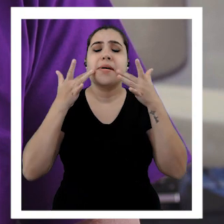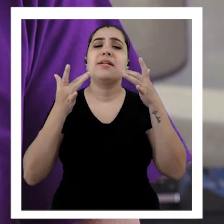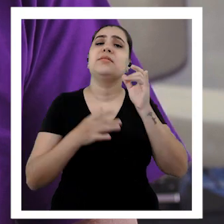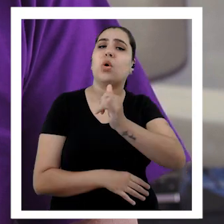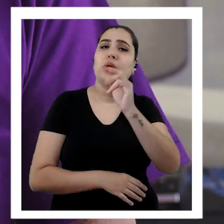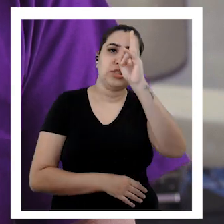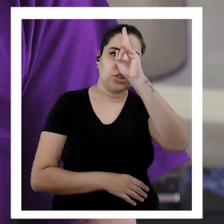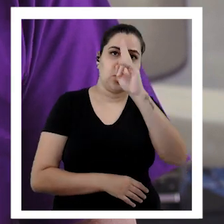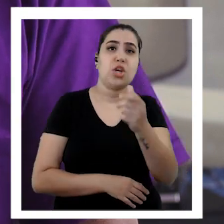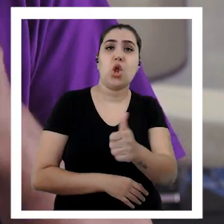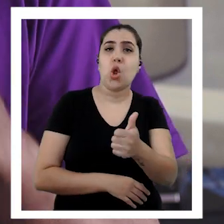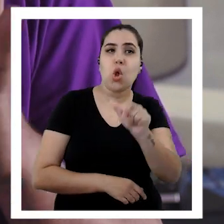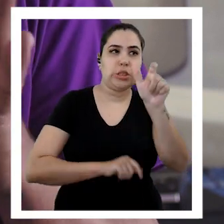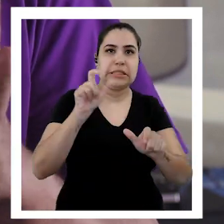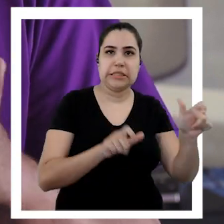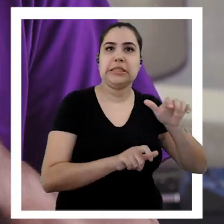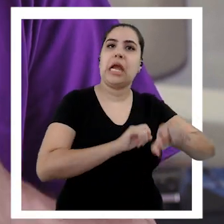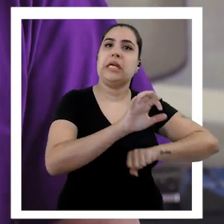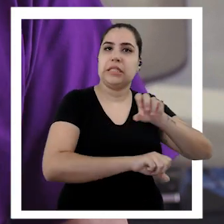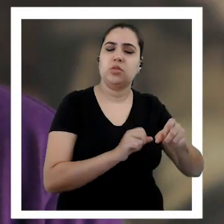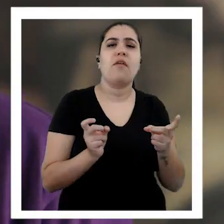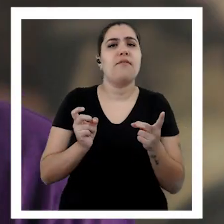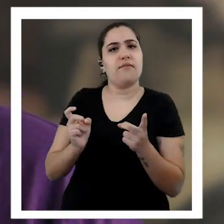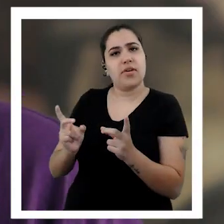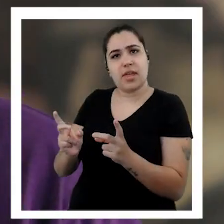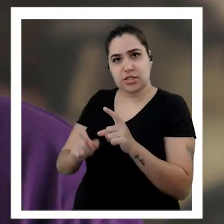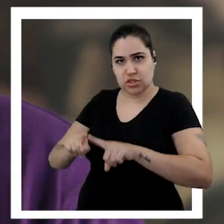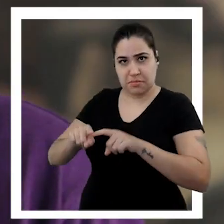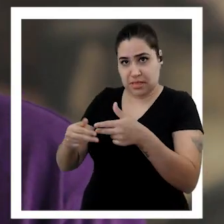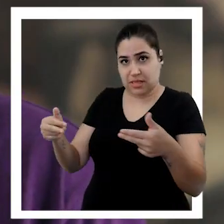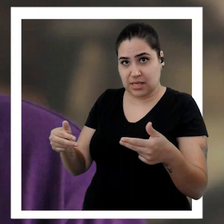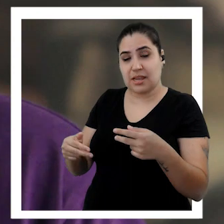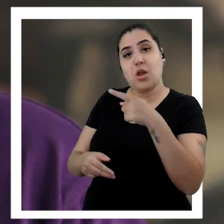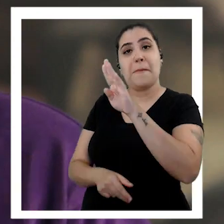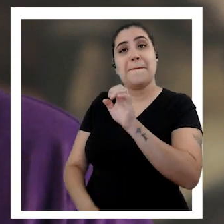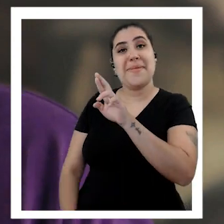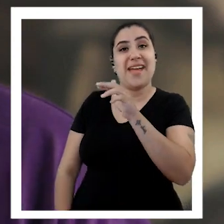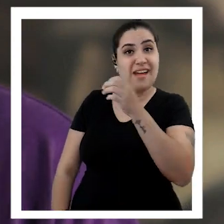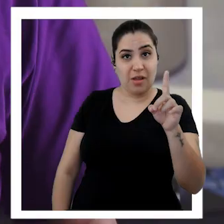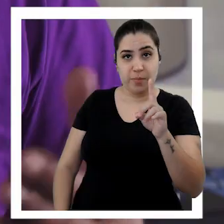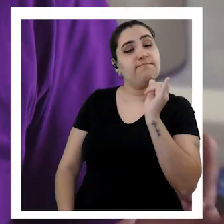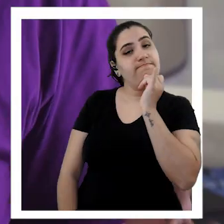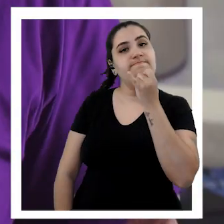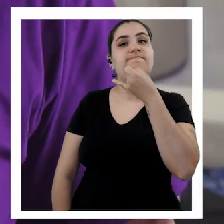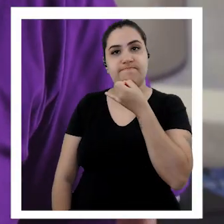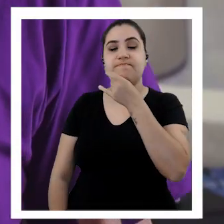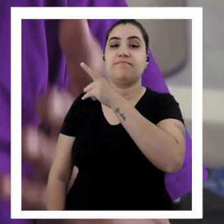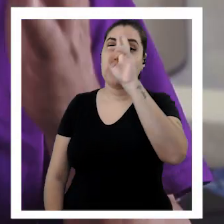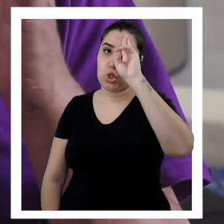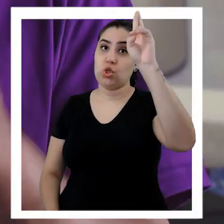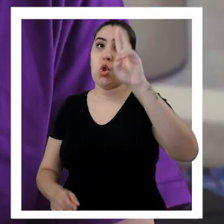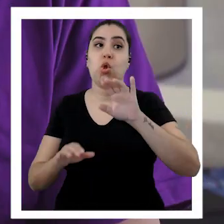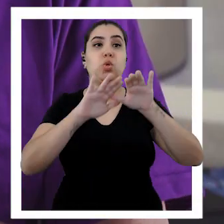conta a história de um grupo de 11 catadores e eles vendiam materiais deles para o Berrão, que